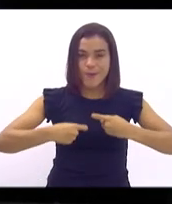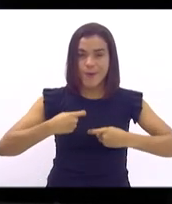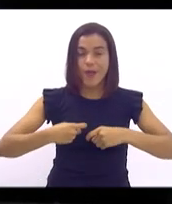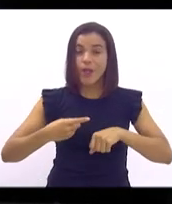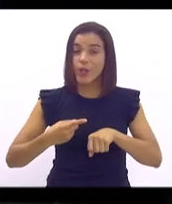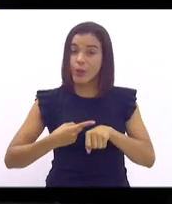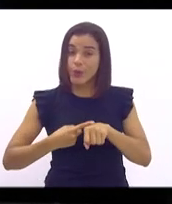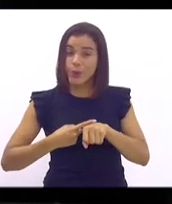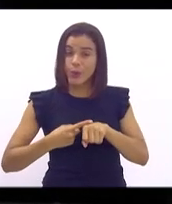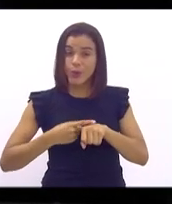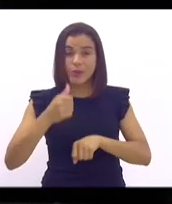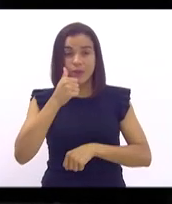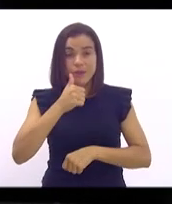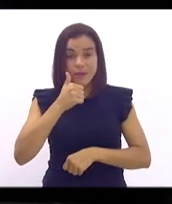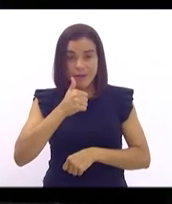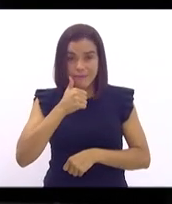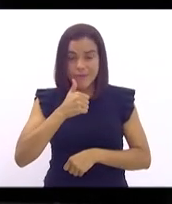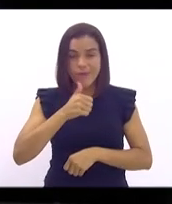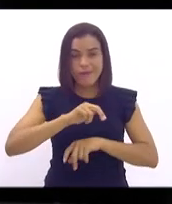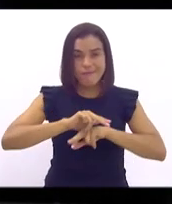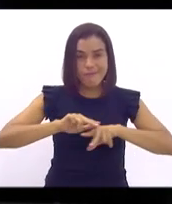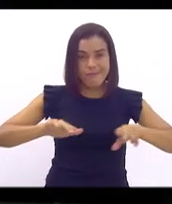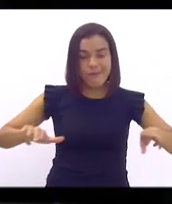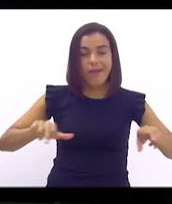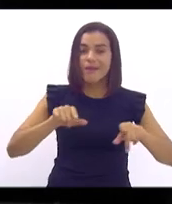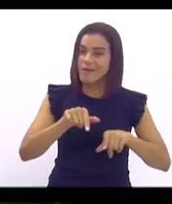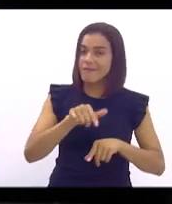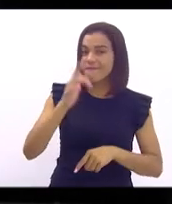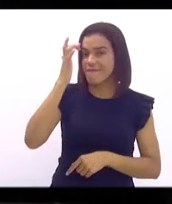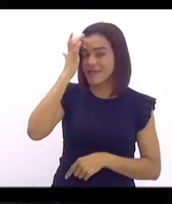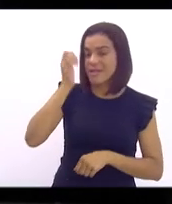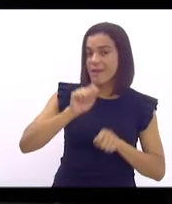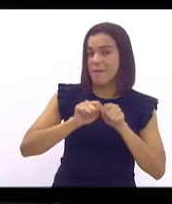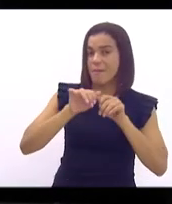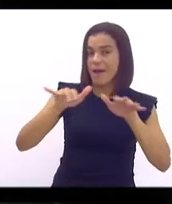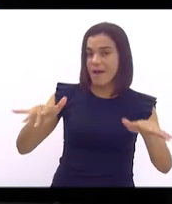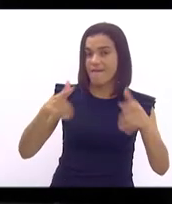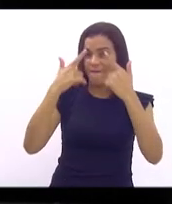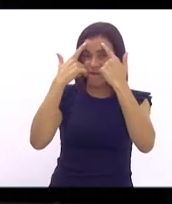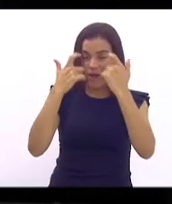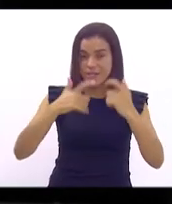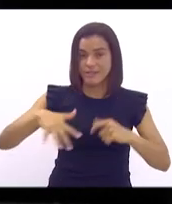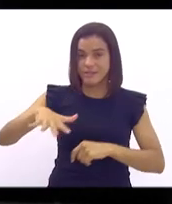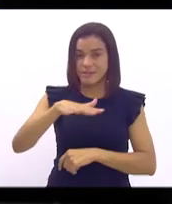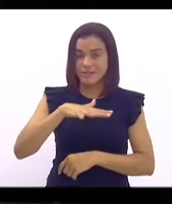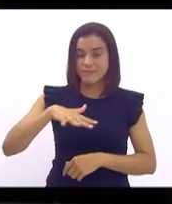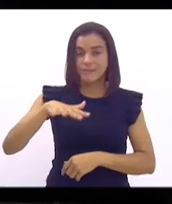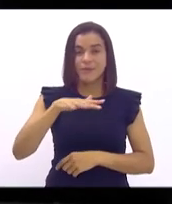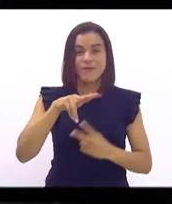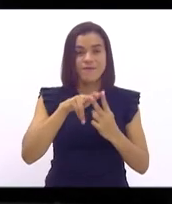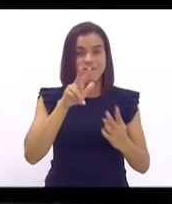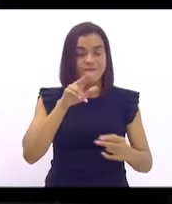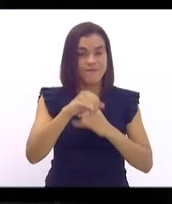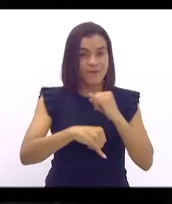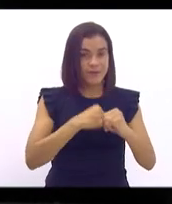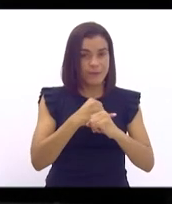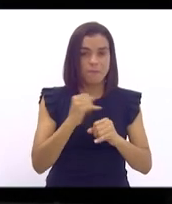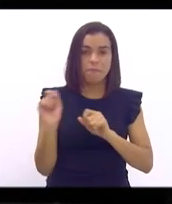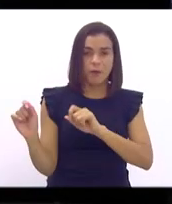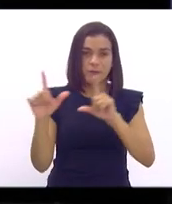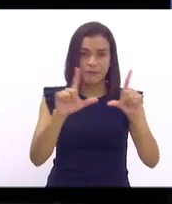nudes de mulheres. Então, isso vem facilitando aí também para a expansão da violência no meio virtual. Pode passar, por favor.